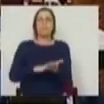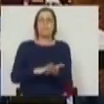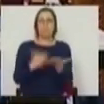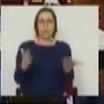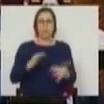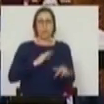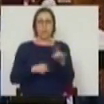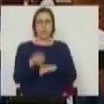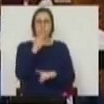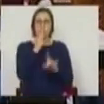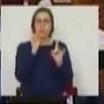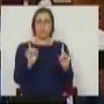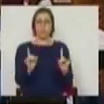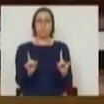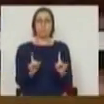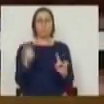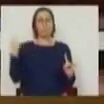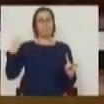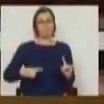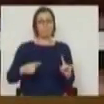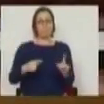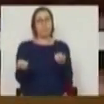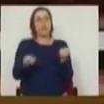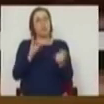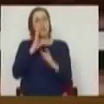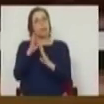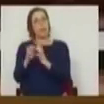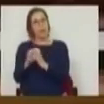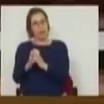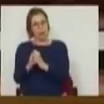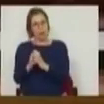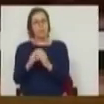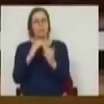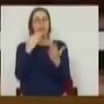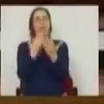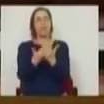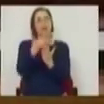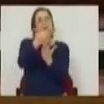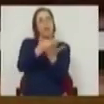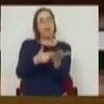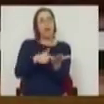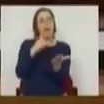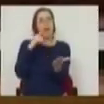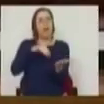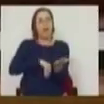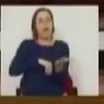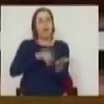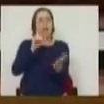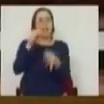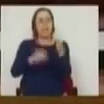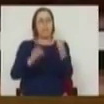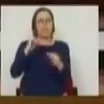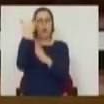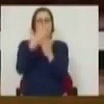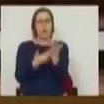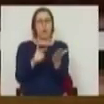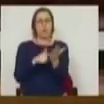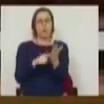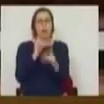Provámo-lo, senhores deputados, quando obrigámos os gestores da Caixa a entregar a sua declaração de rendimentos ao Tribunal